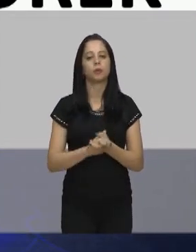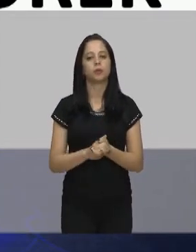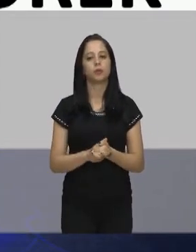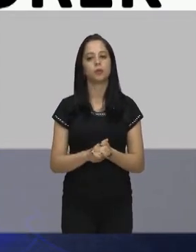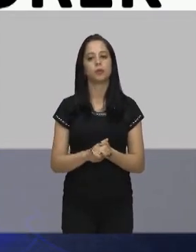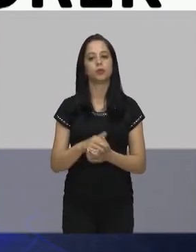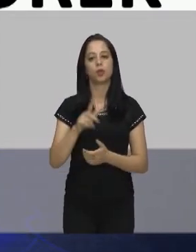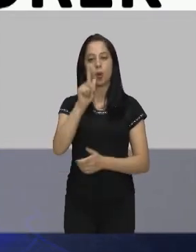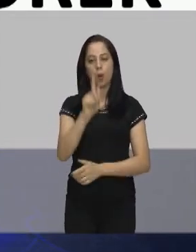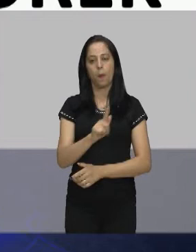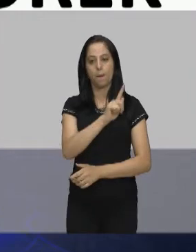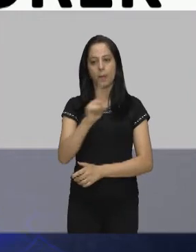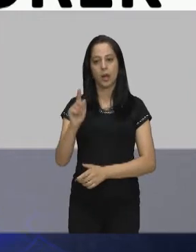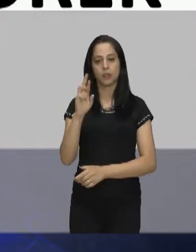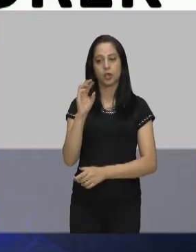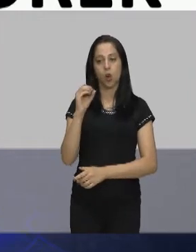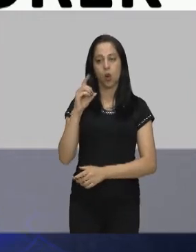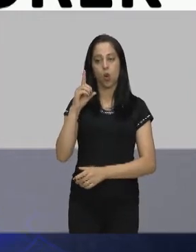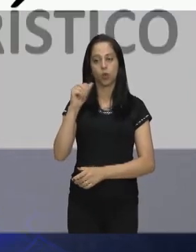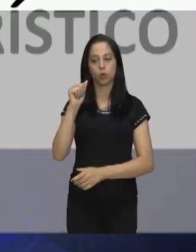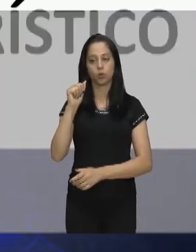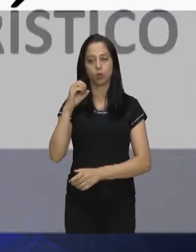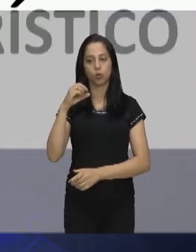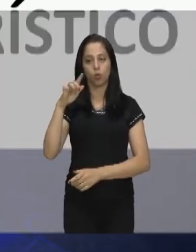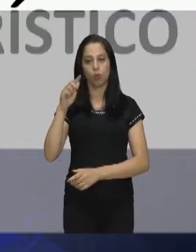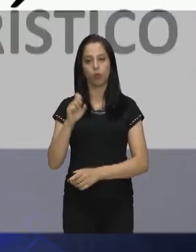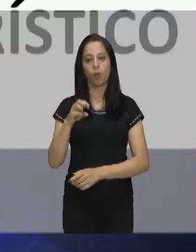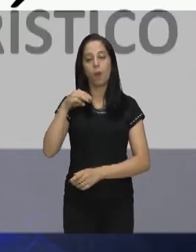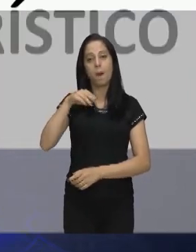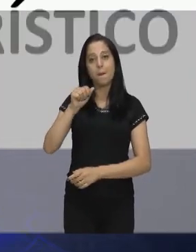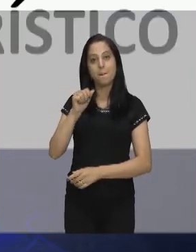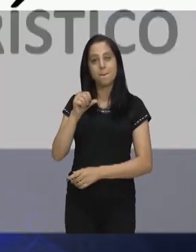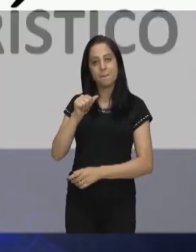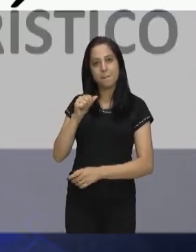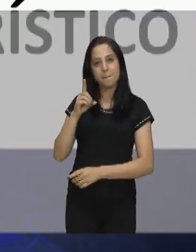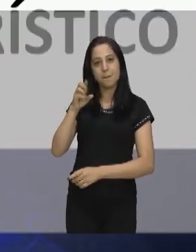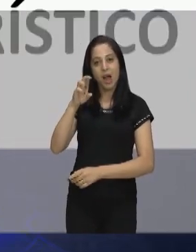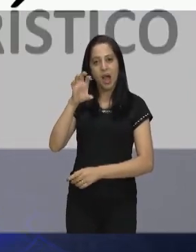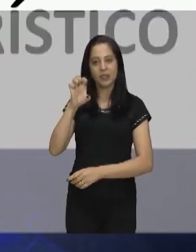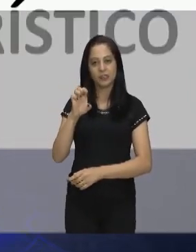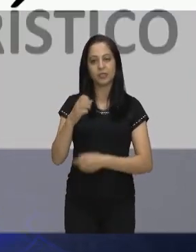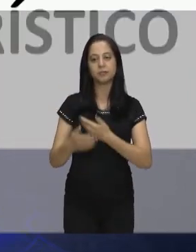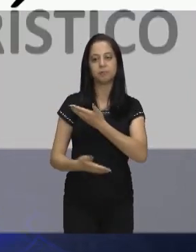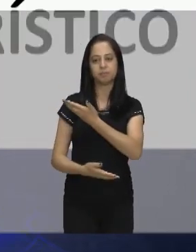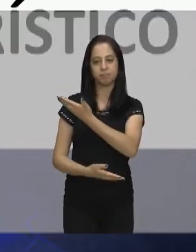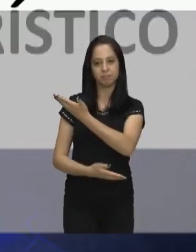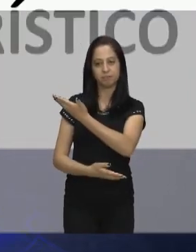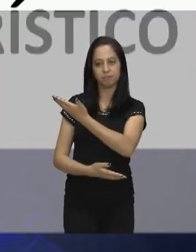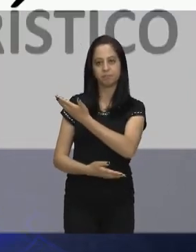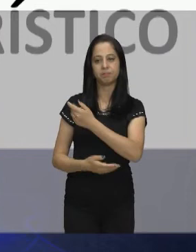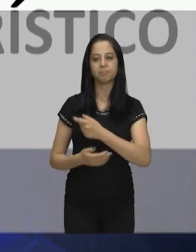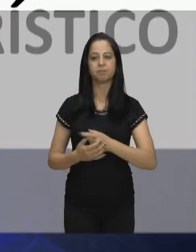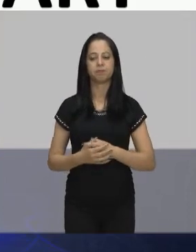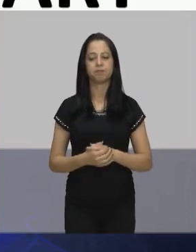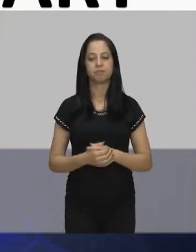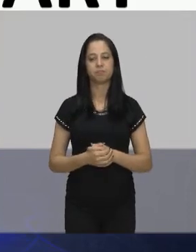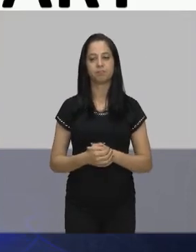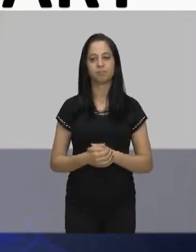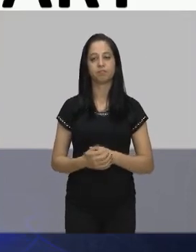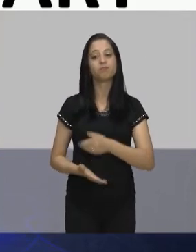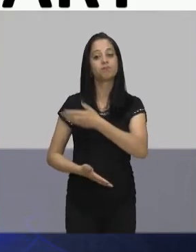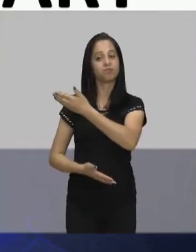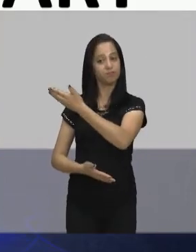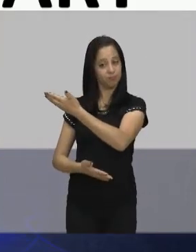Rodolfo Komorek, Madre Maria Teresa de Jesus Eucarístico, Franz de